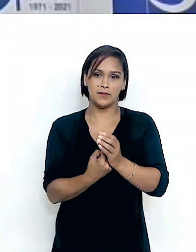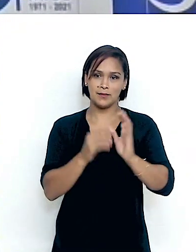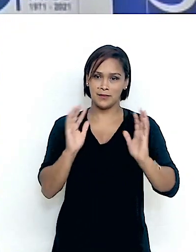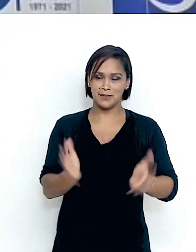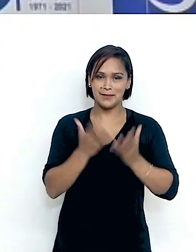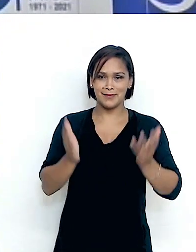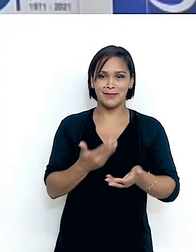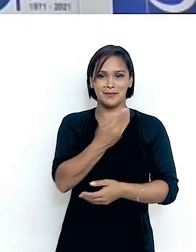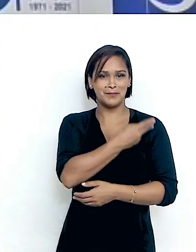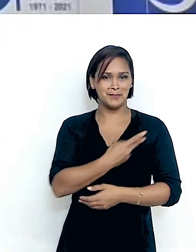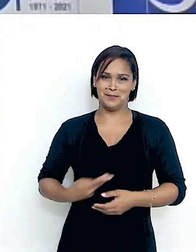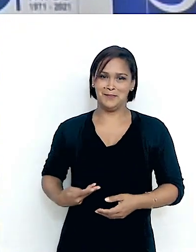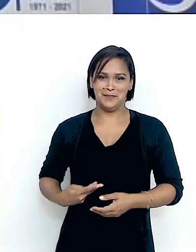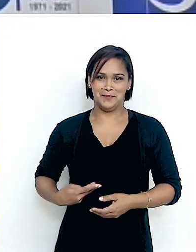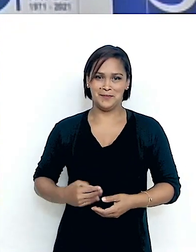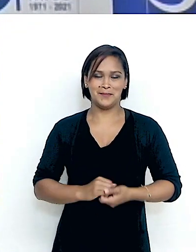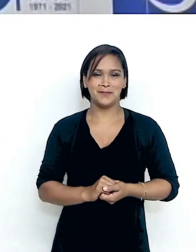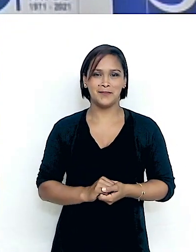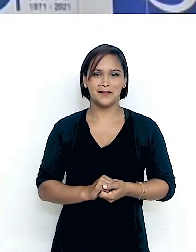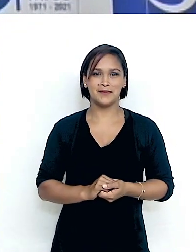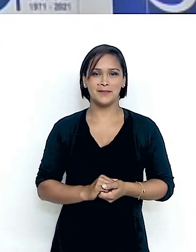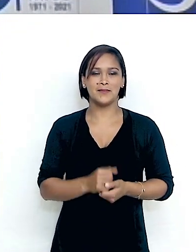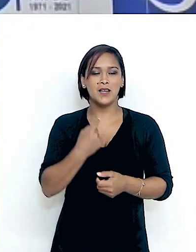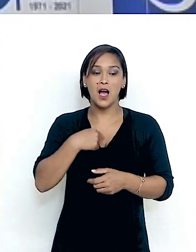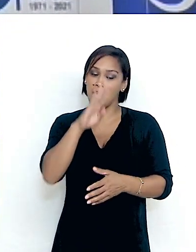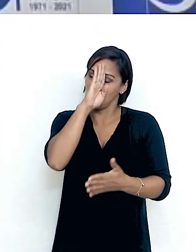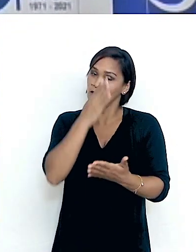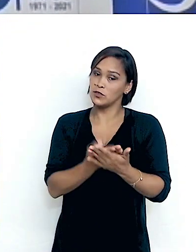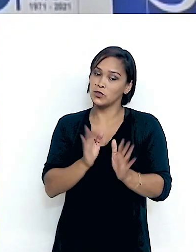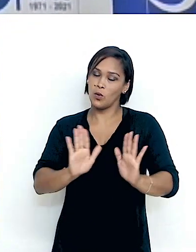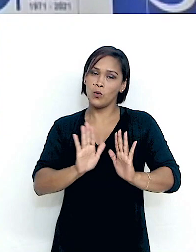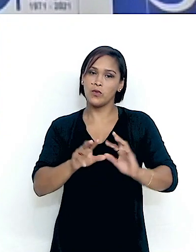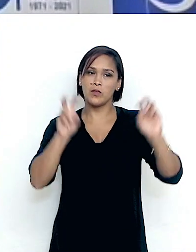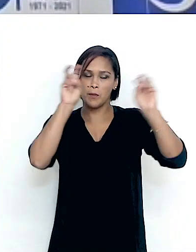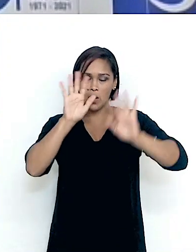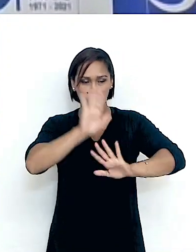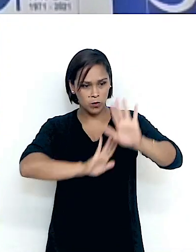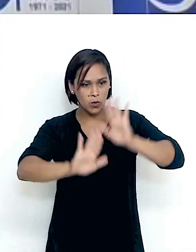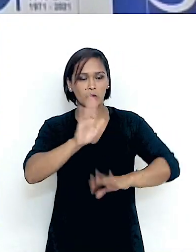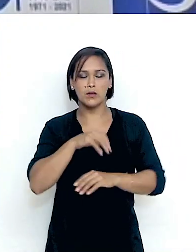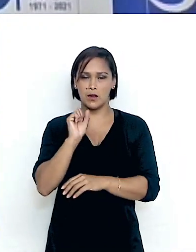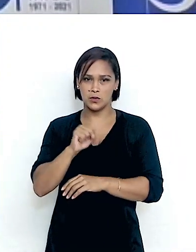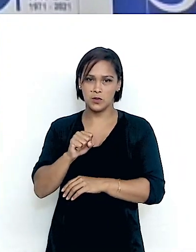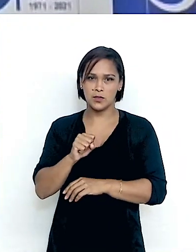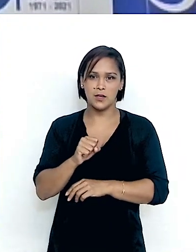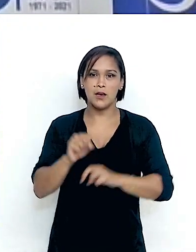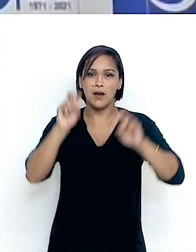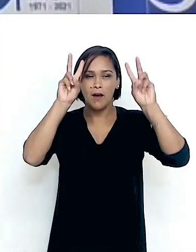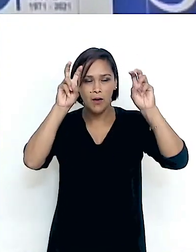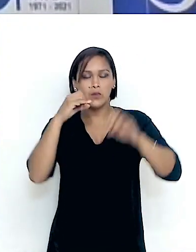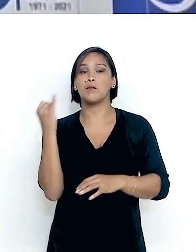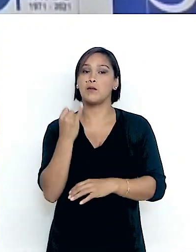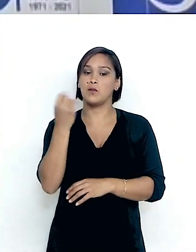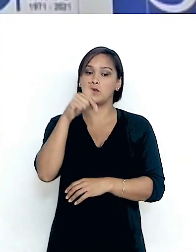manifestações de governo. A gente não subestima esse tema. Esse é um tema que é muito relevante para o